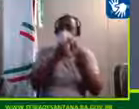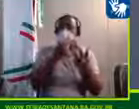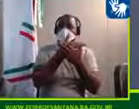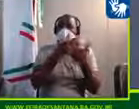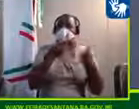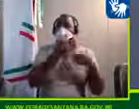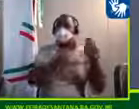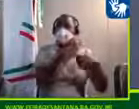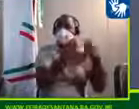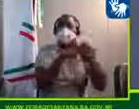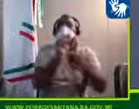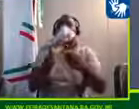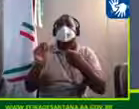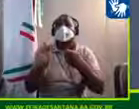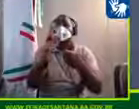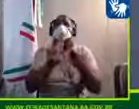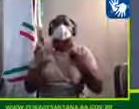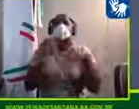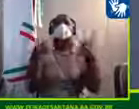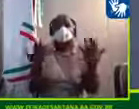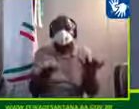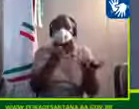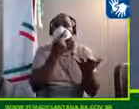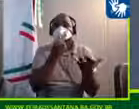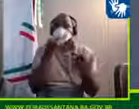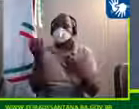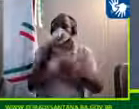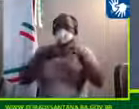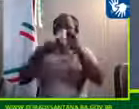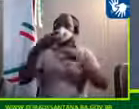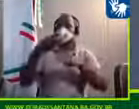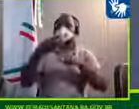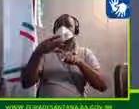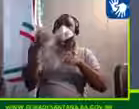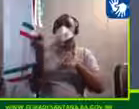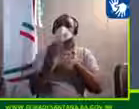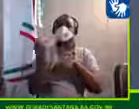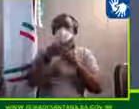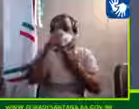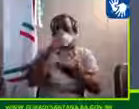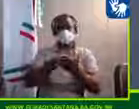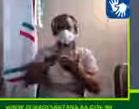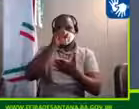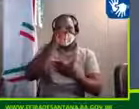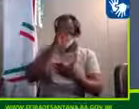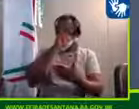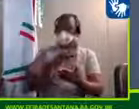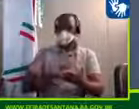lá utilizadas, mas, a princípio, esses estão os três mais manejados no hospital de campanha. Ok.